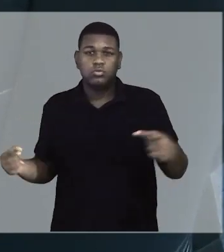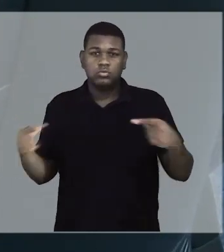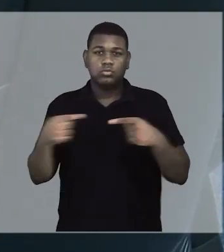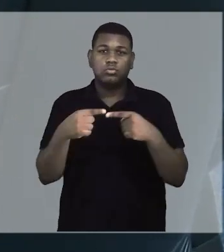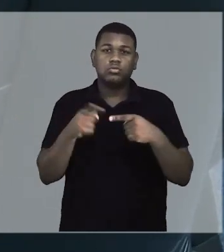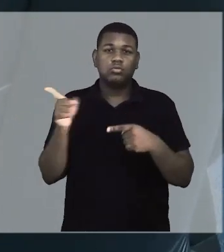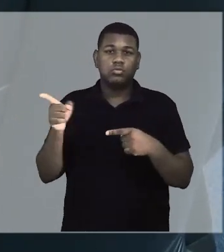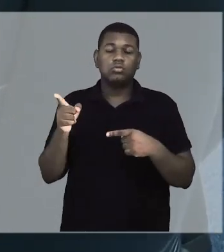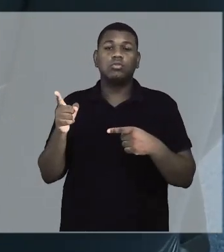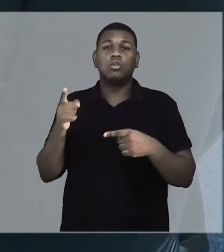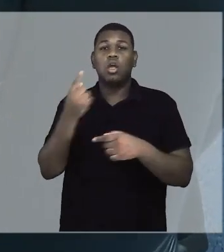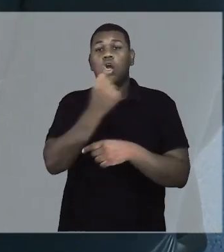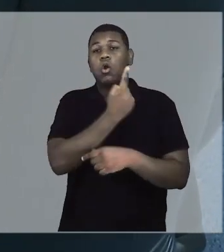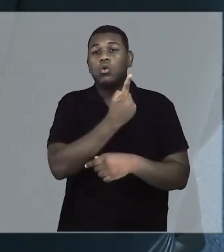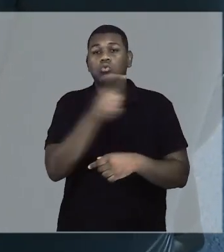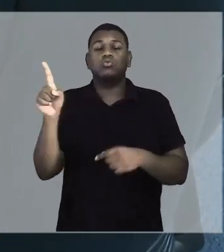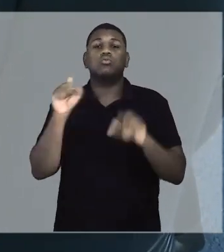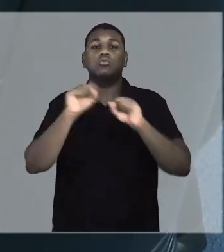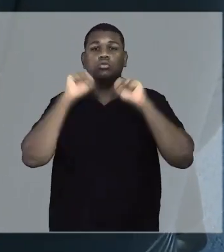a Lei